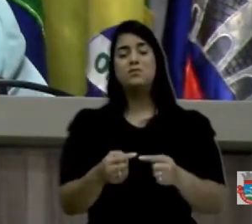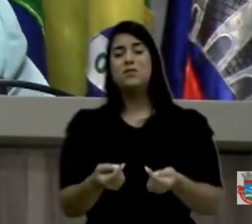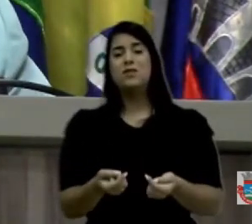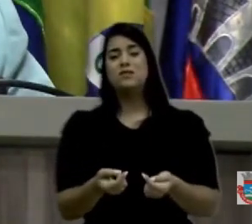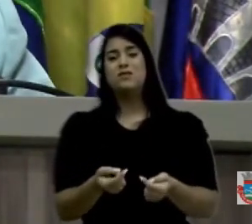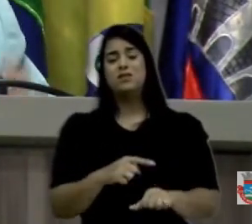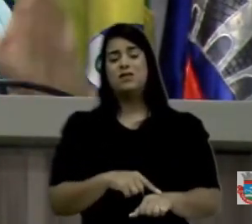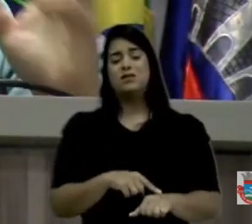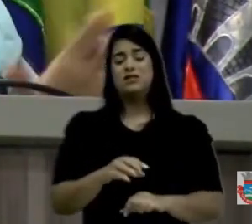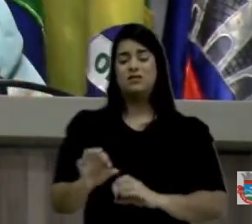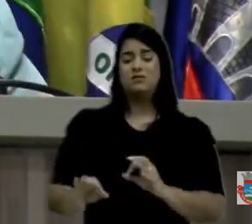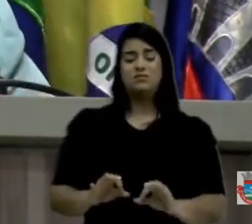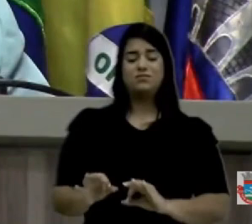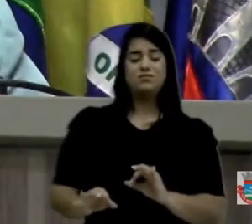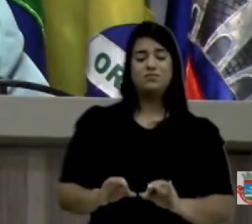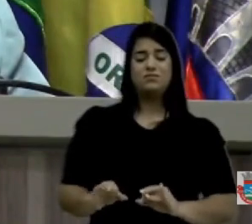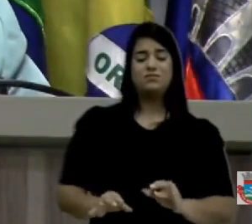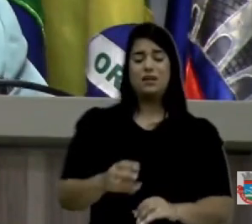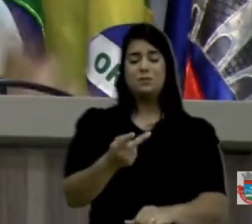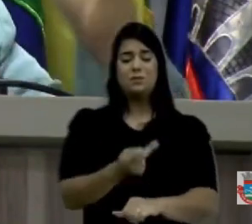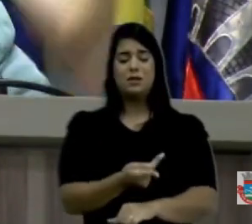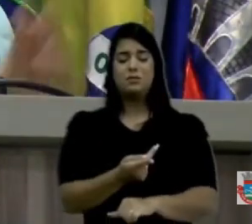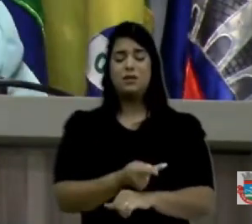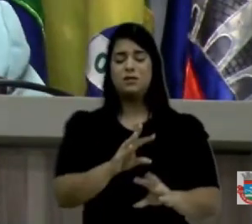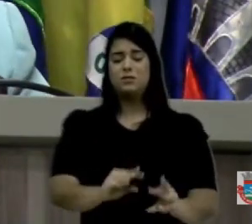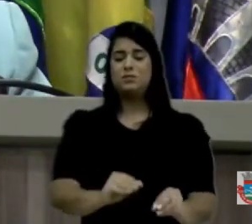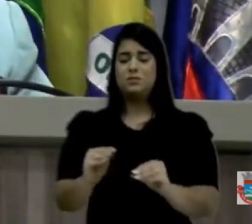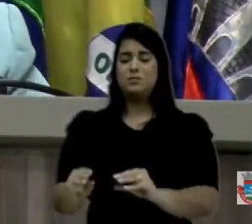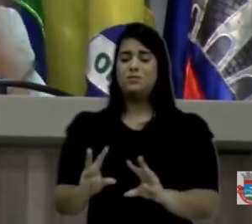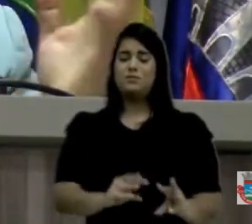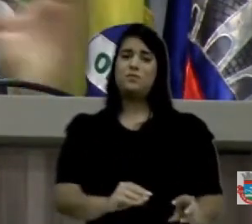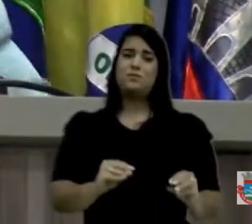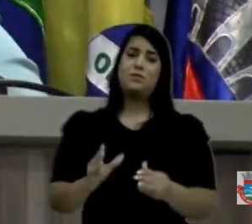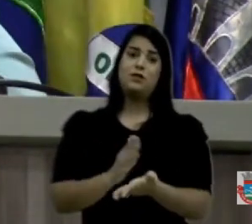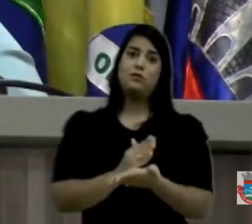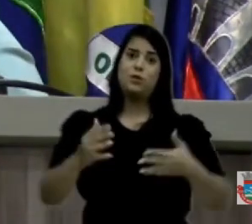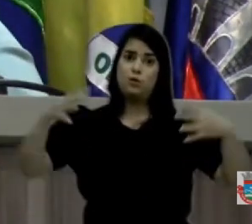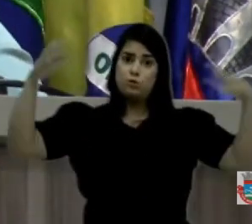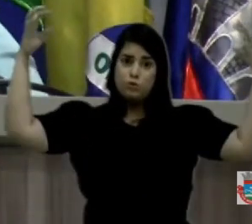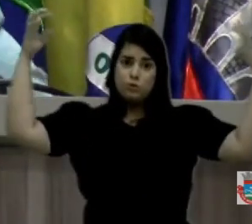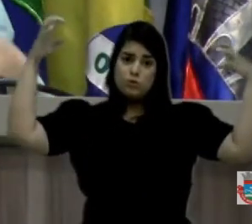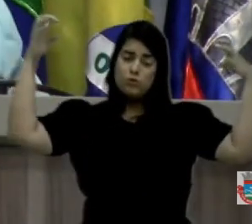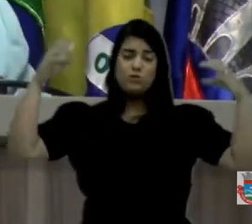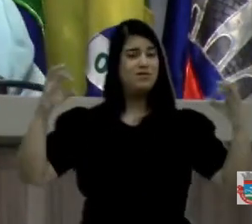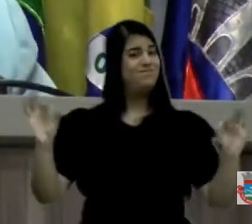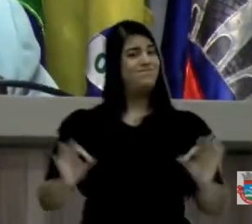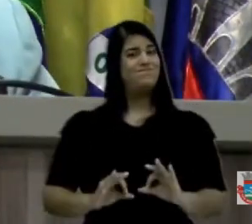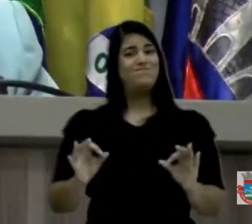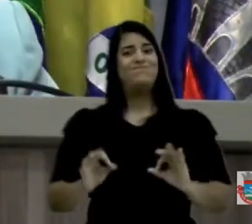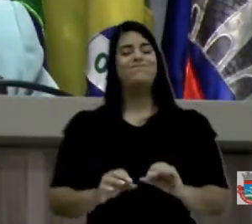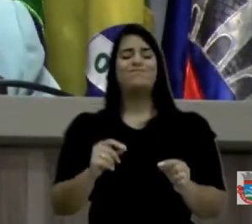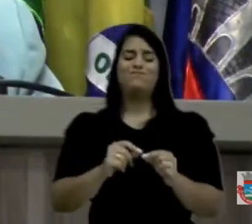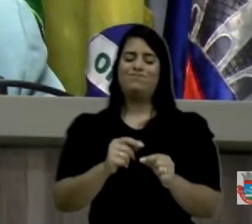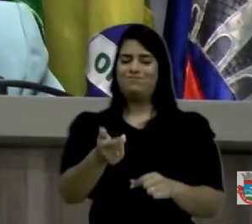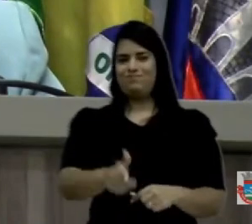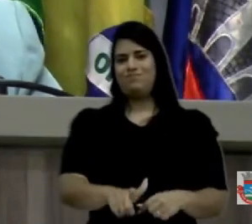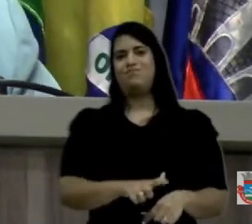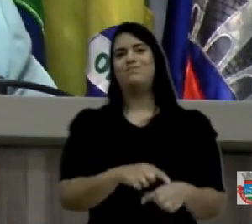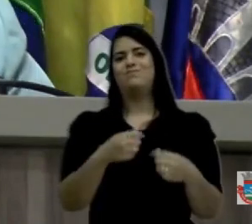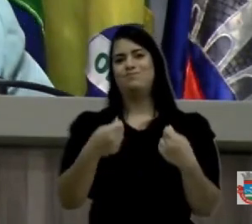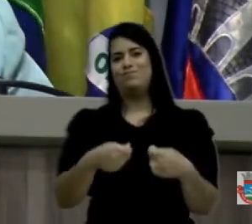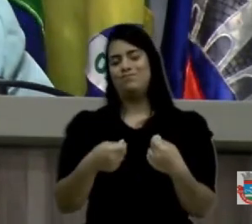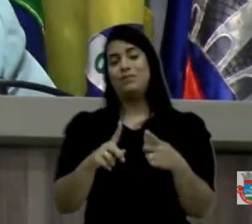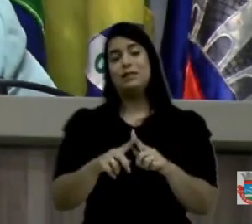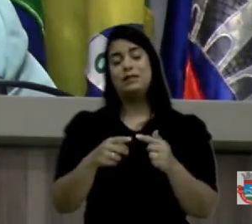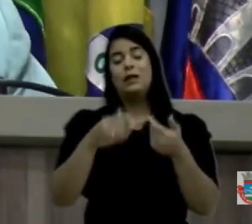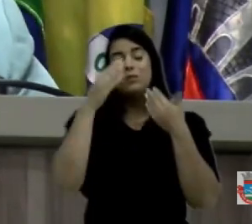ali colocando uma tralha ali v a chuva e com certeza Ali vai ter que ser feito de novo mas quero